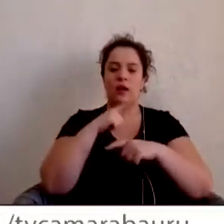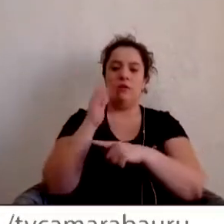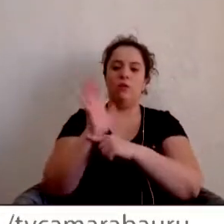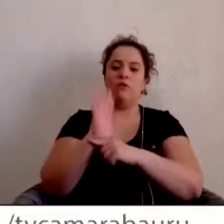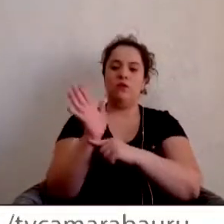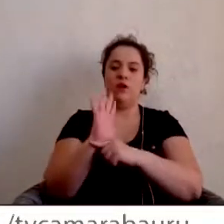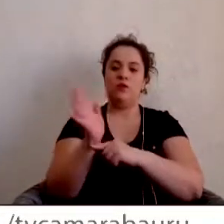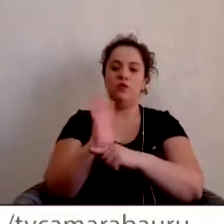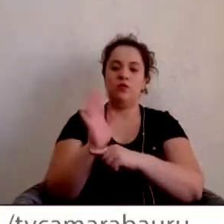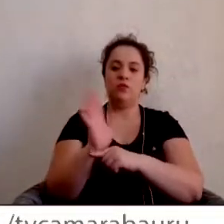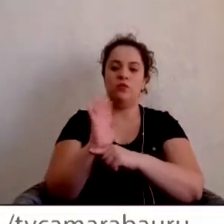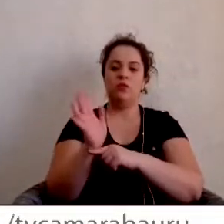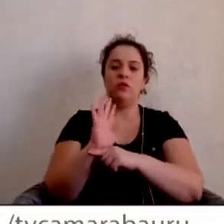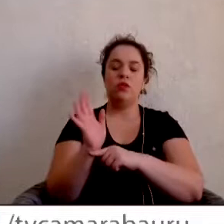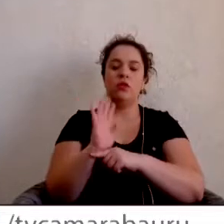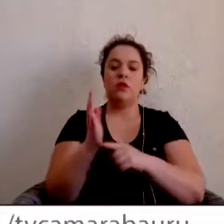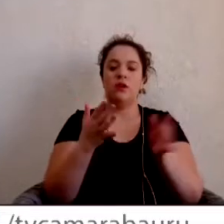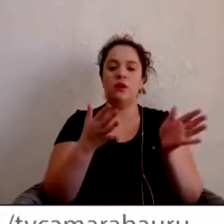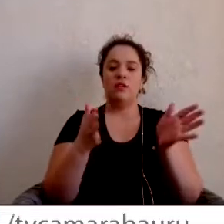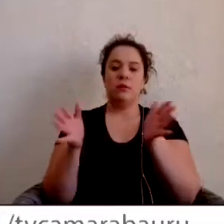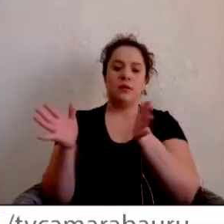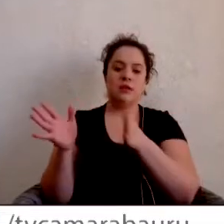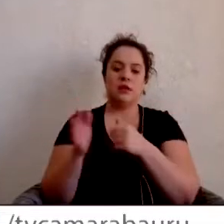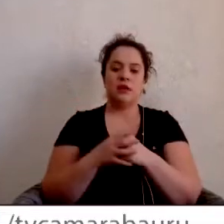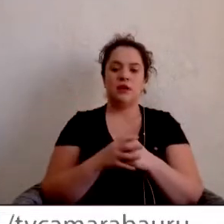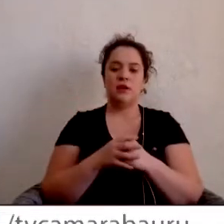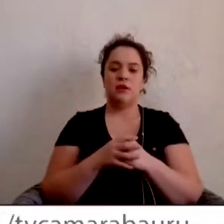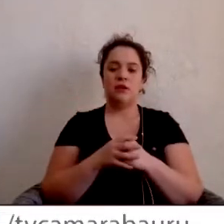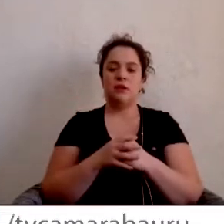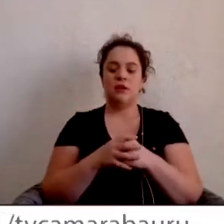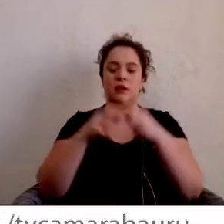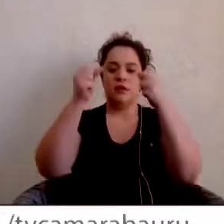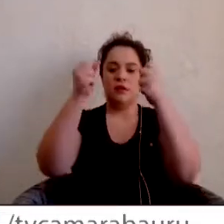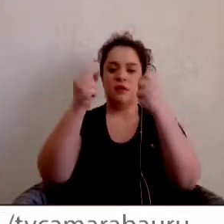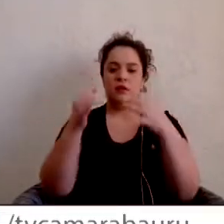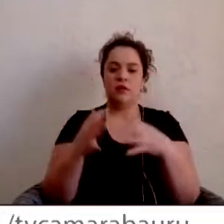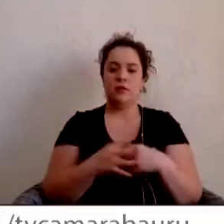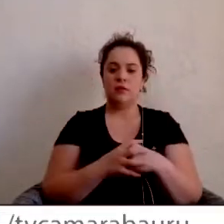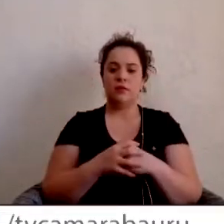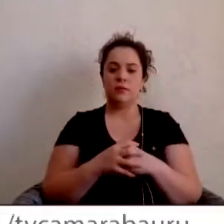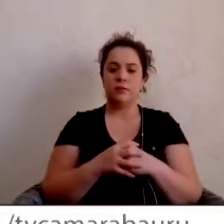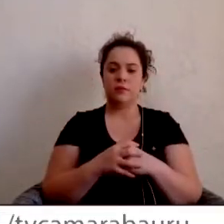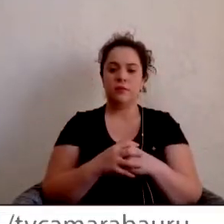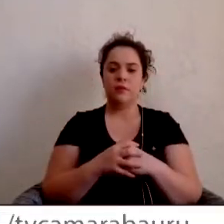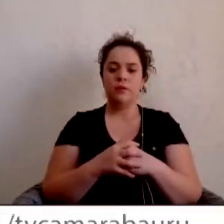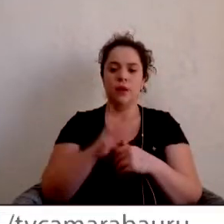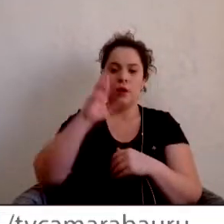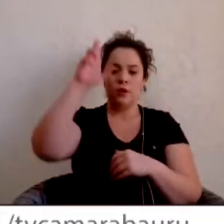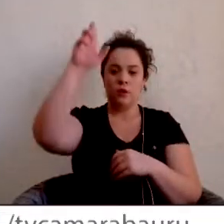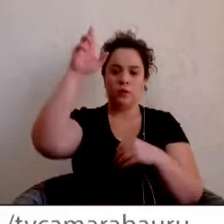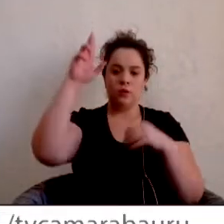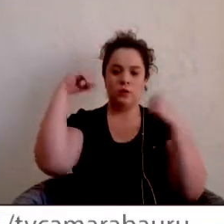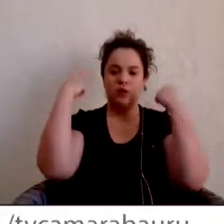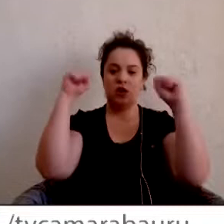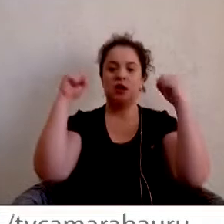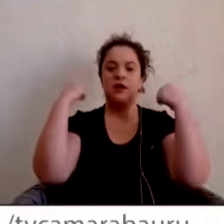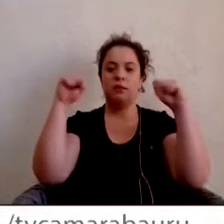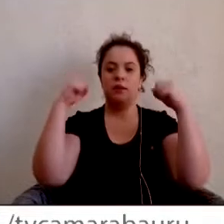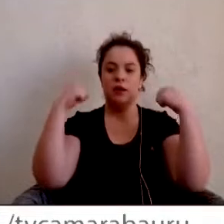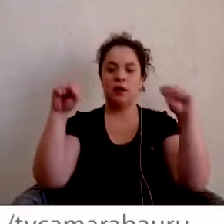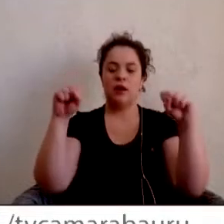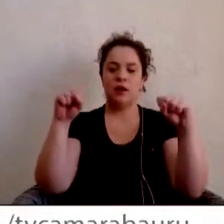passada com representantes de academias e de...